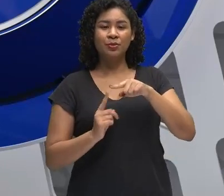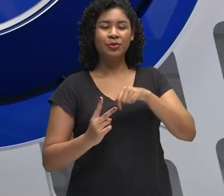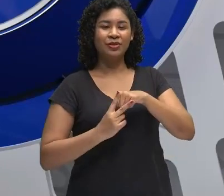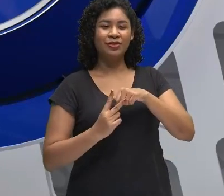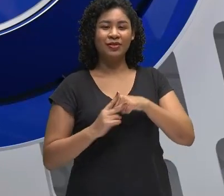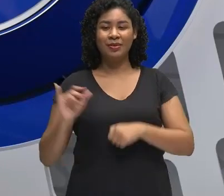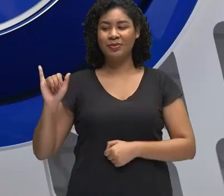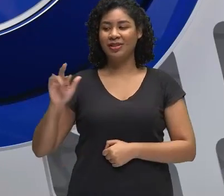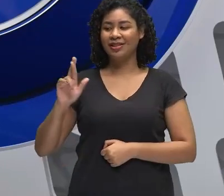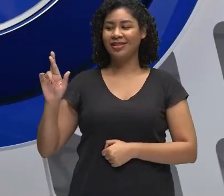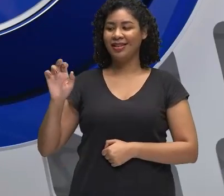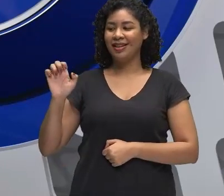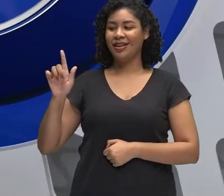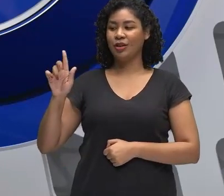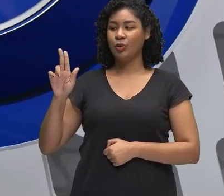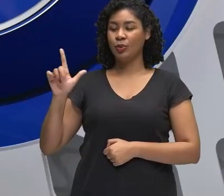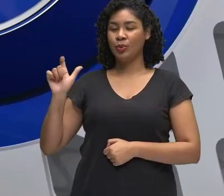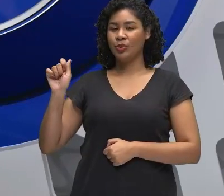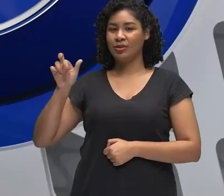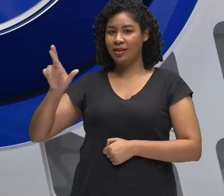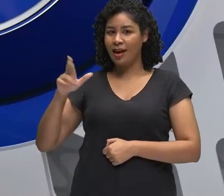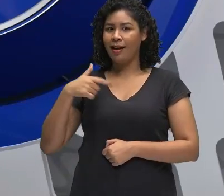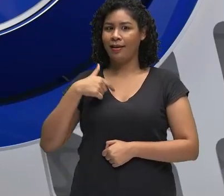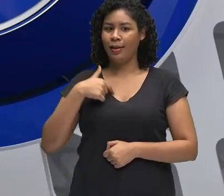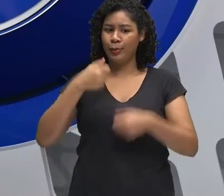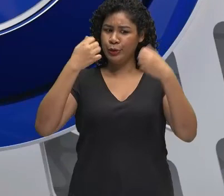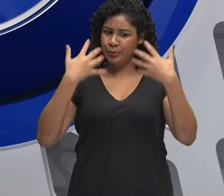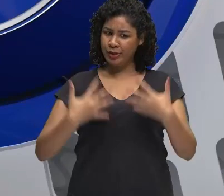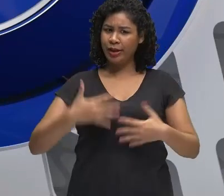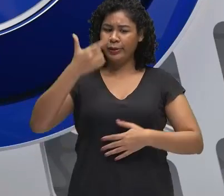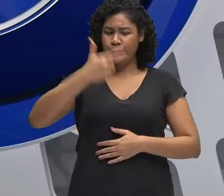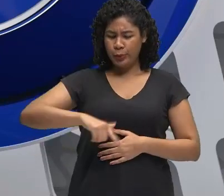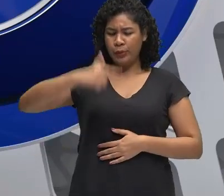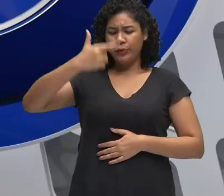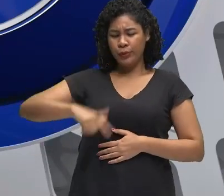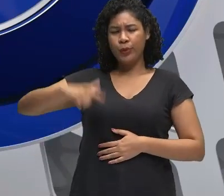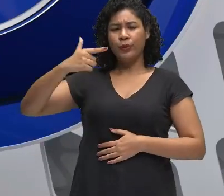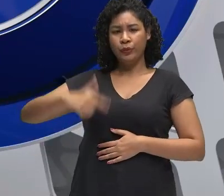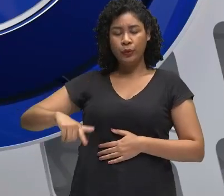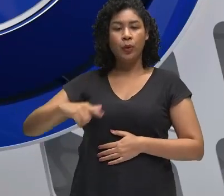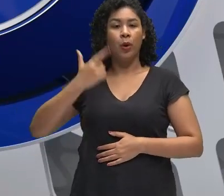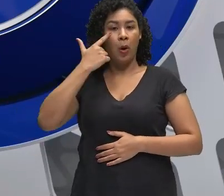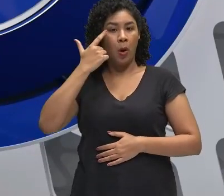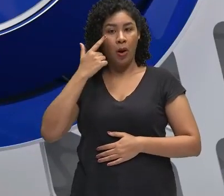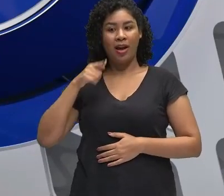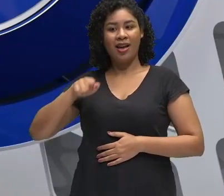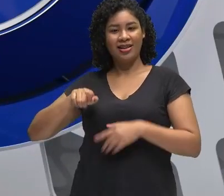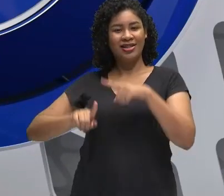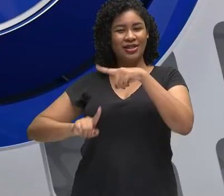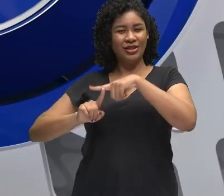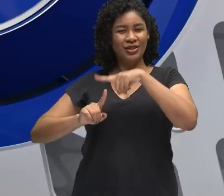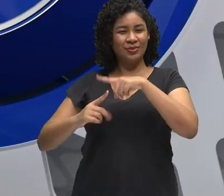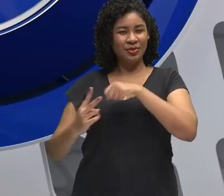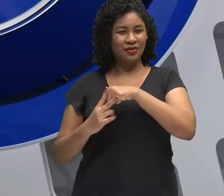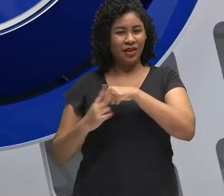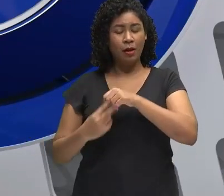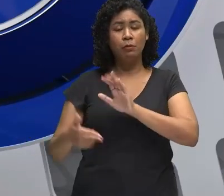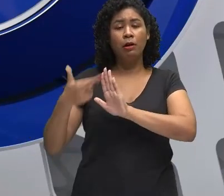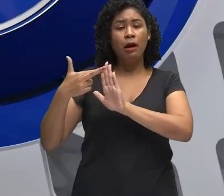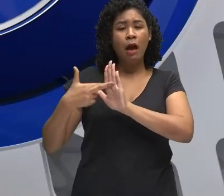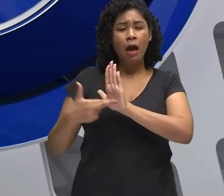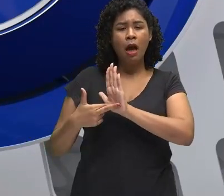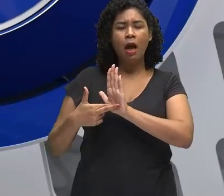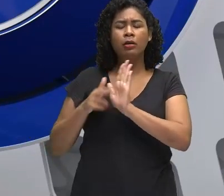irregulares. Como eu pontuei bastante para vocês não esquecerem, os verbos irregulares, eles não têm uma regra específica, como